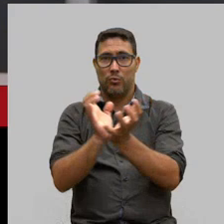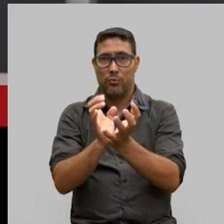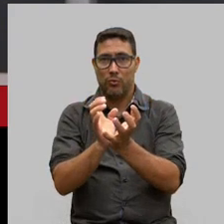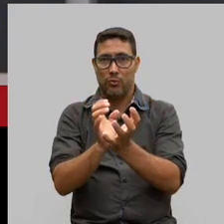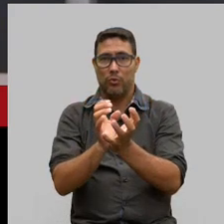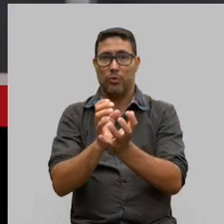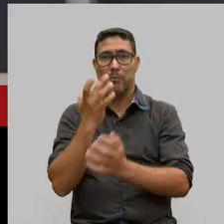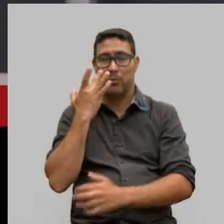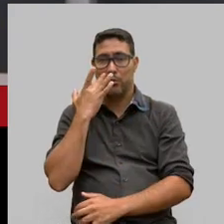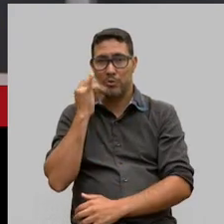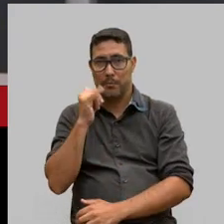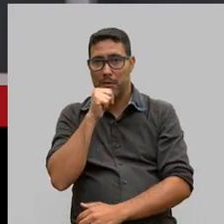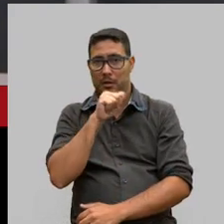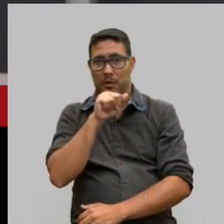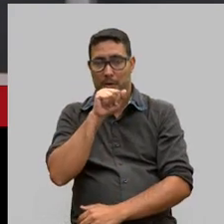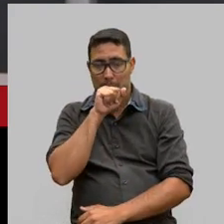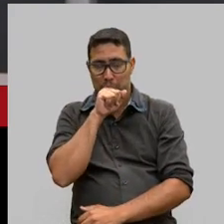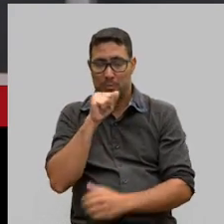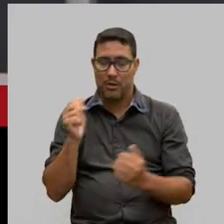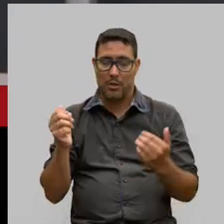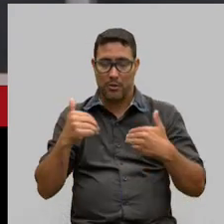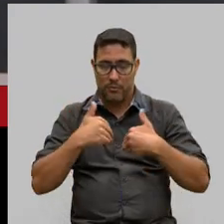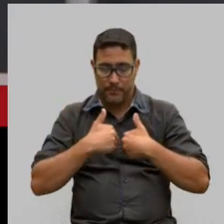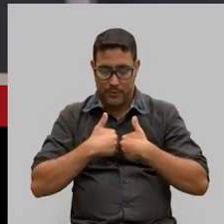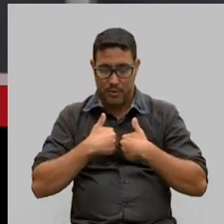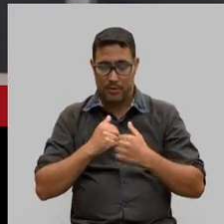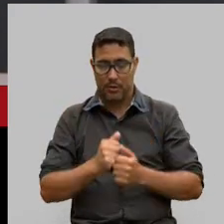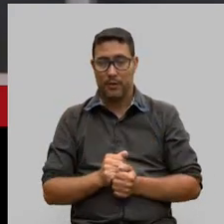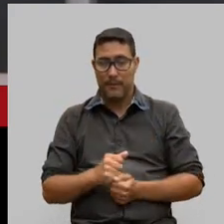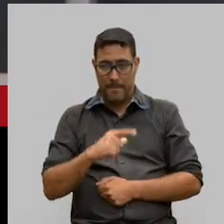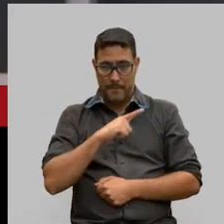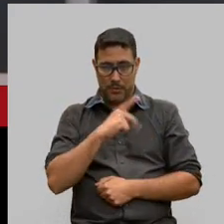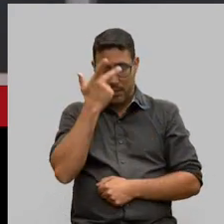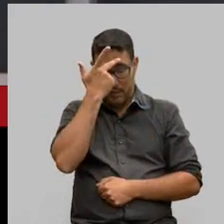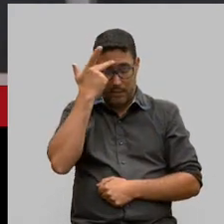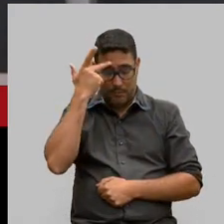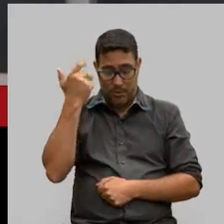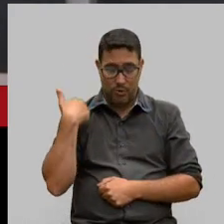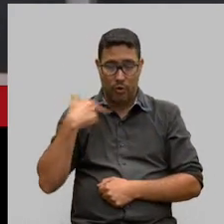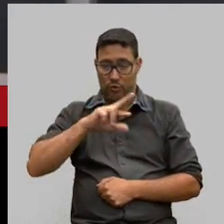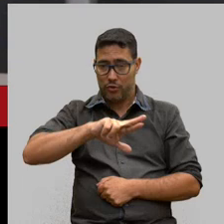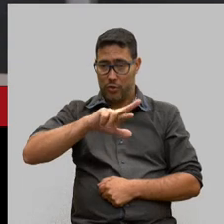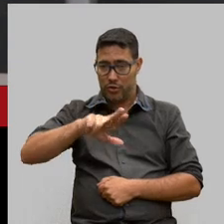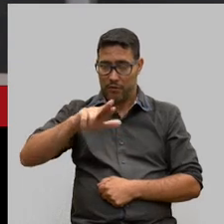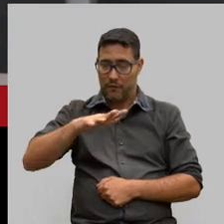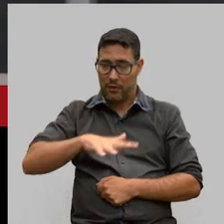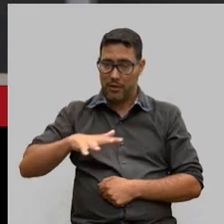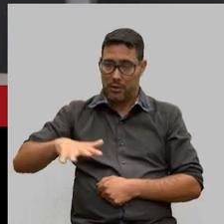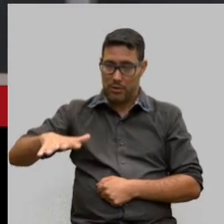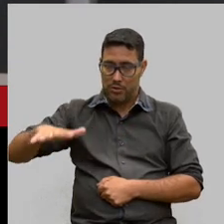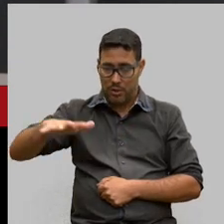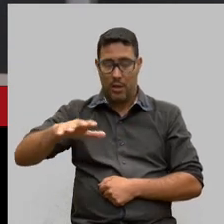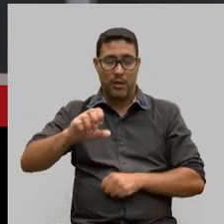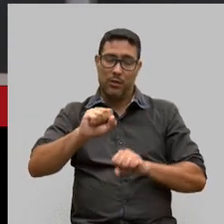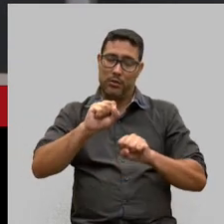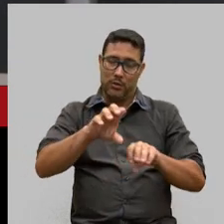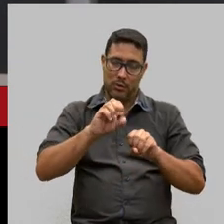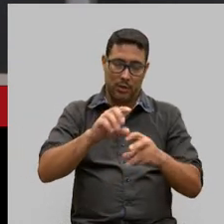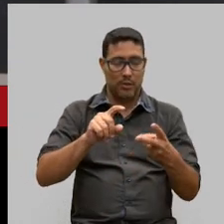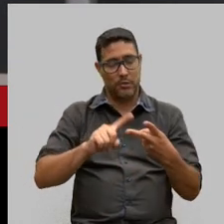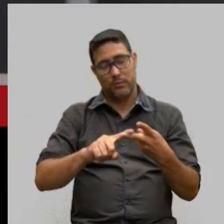de pais e mães autistas RC onde temos pessoas de várias áreas de atuação como área de educação